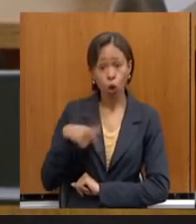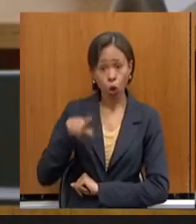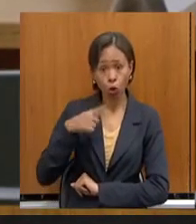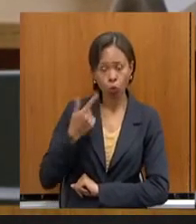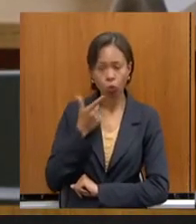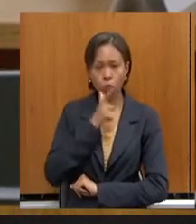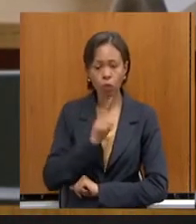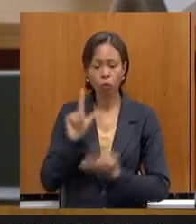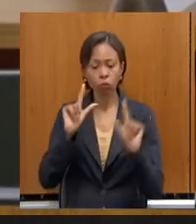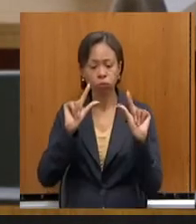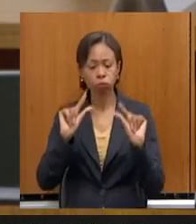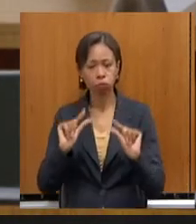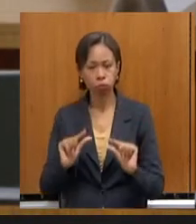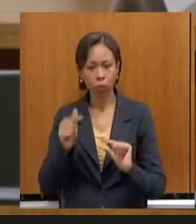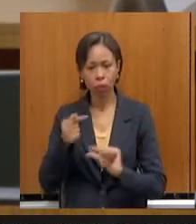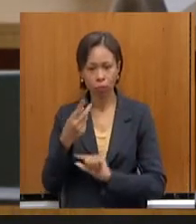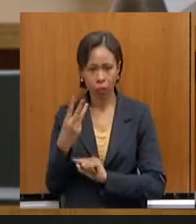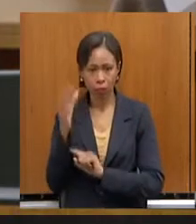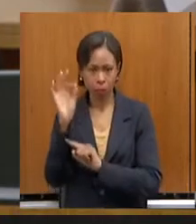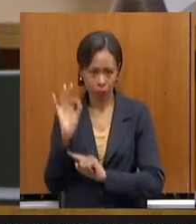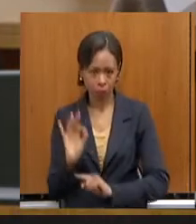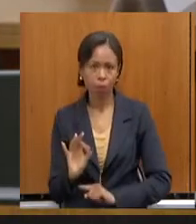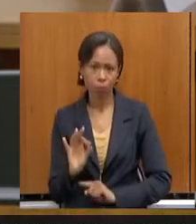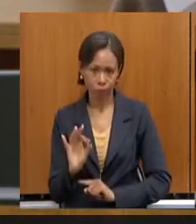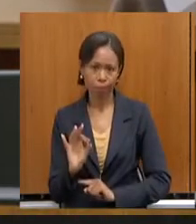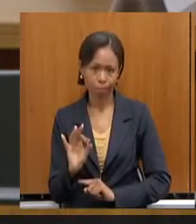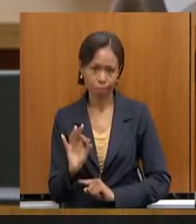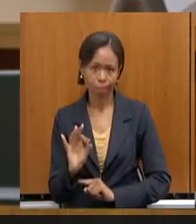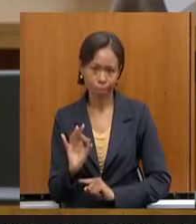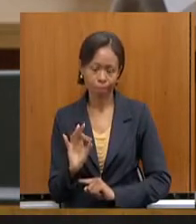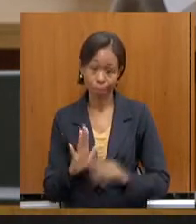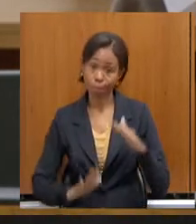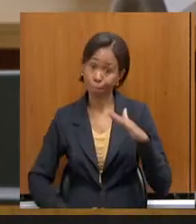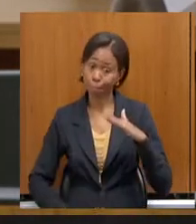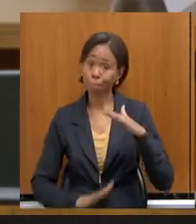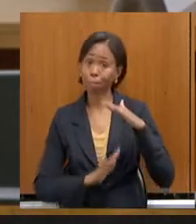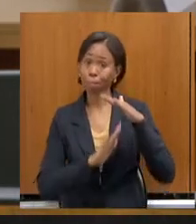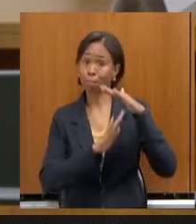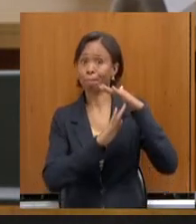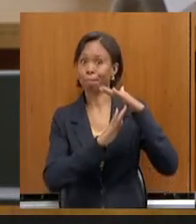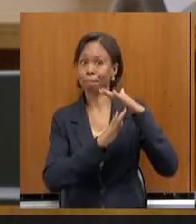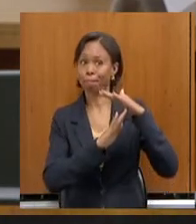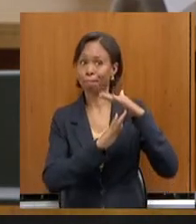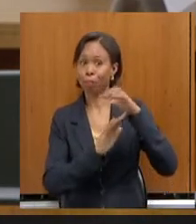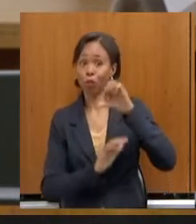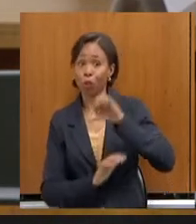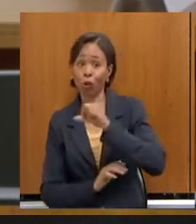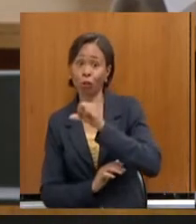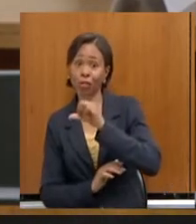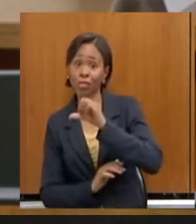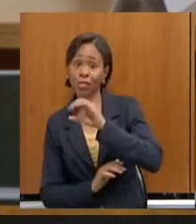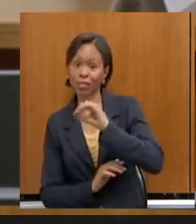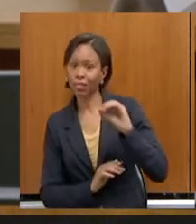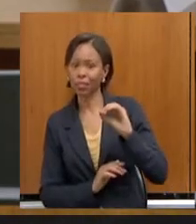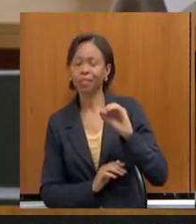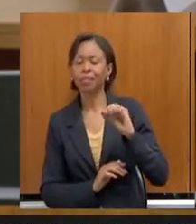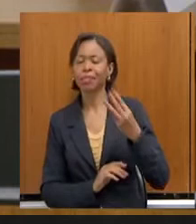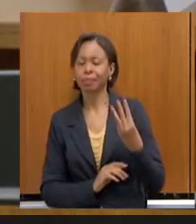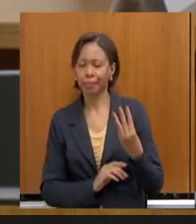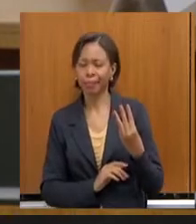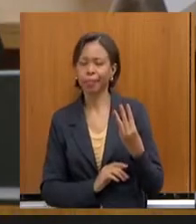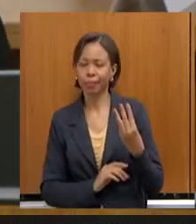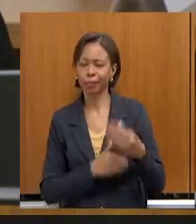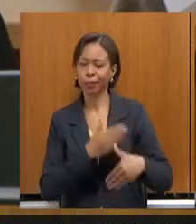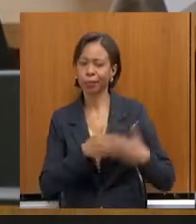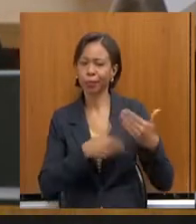de 73 por cento do passivo é considerado o ápice dos processos hoje com 903 processos